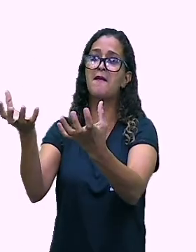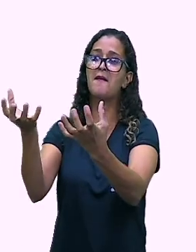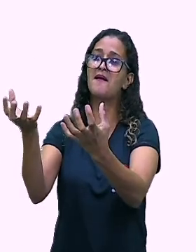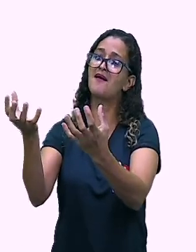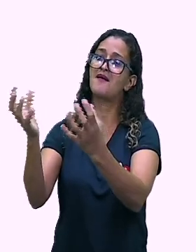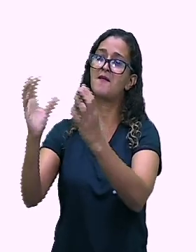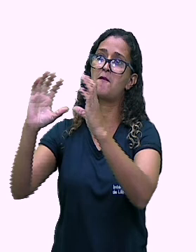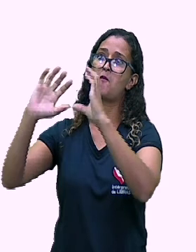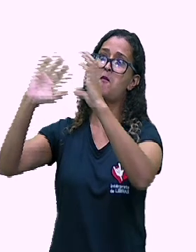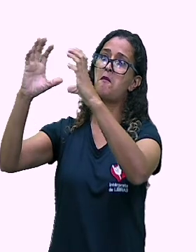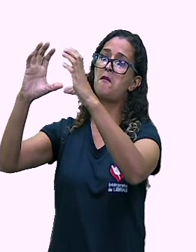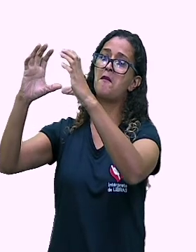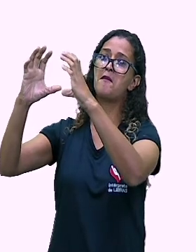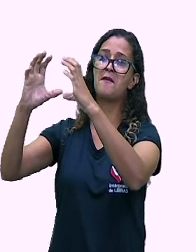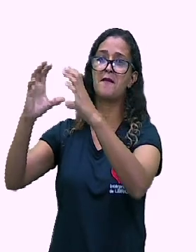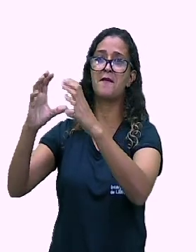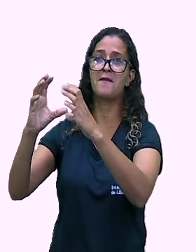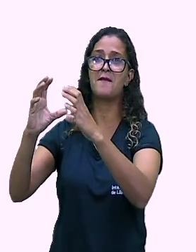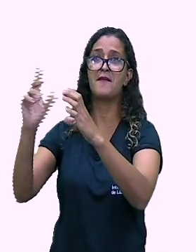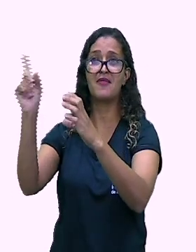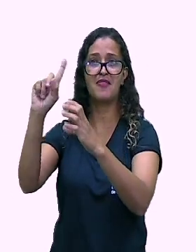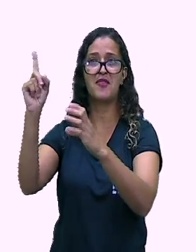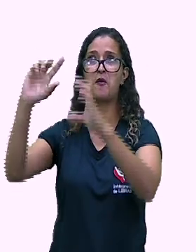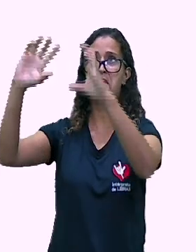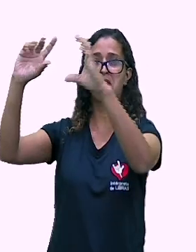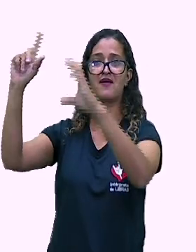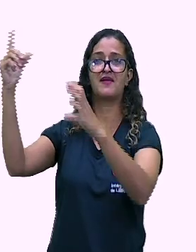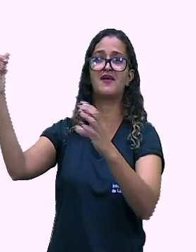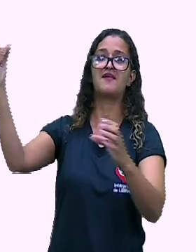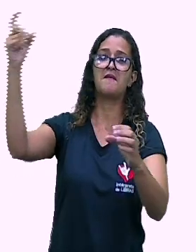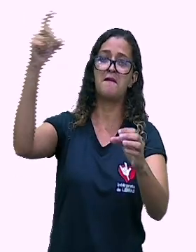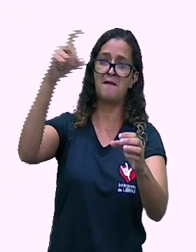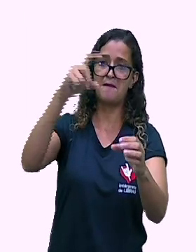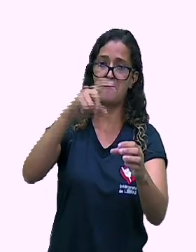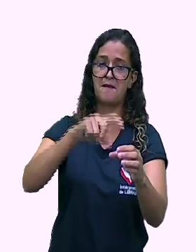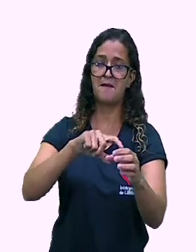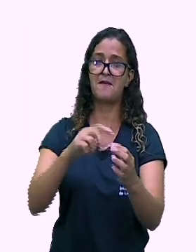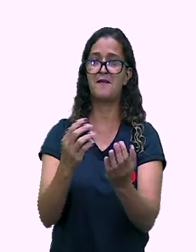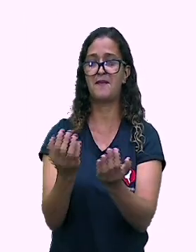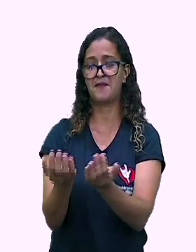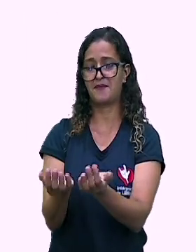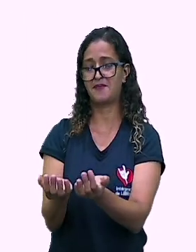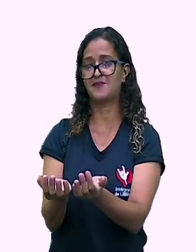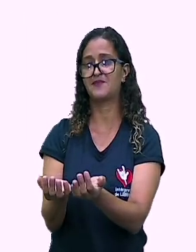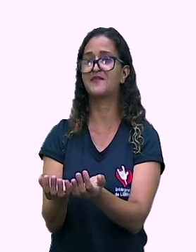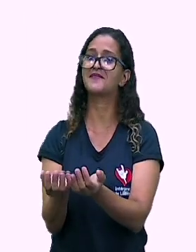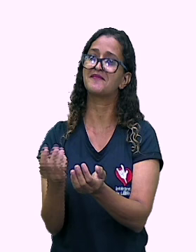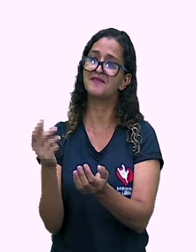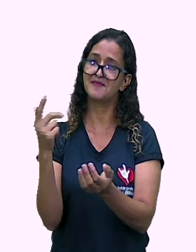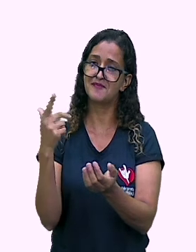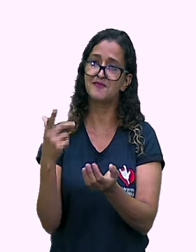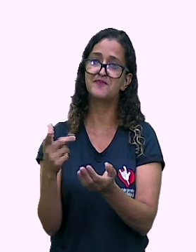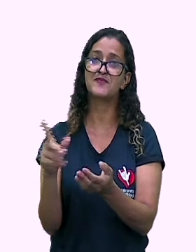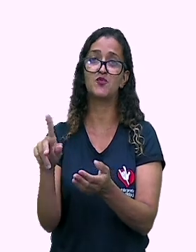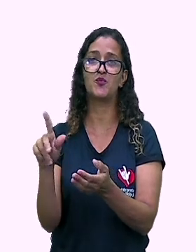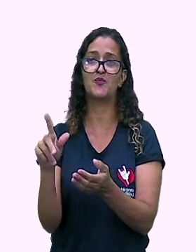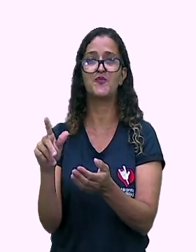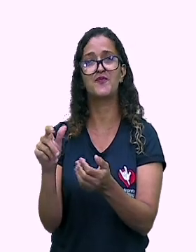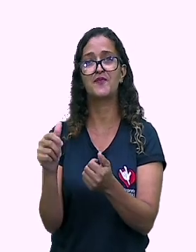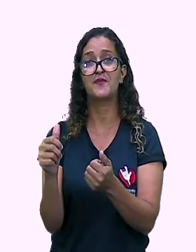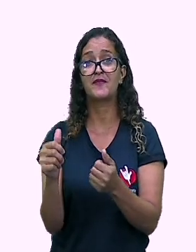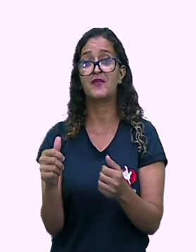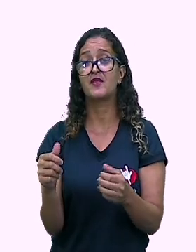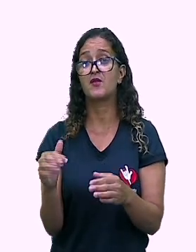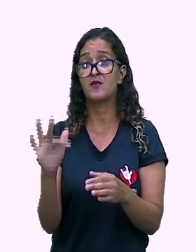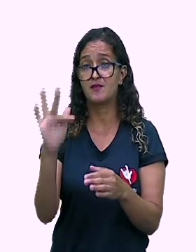bola ela não permanece lá em cima, ela retorna para o estado inicial. E o estado de